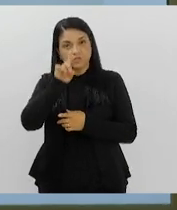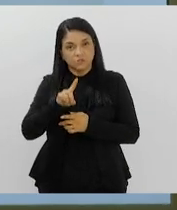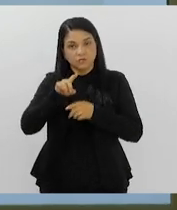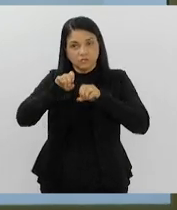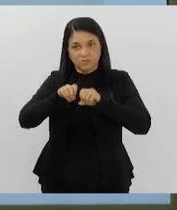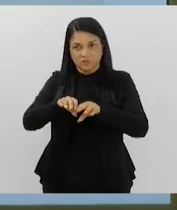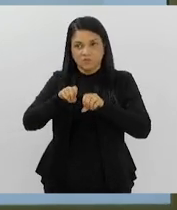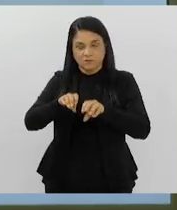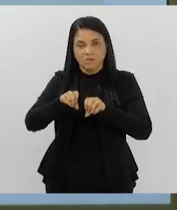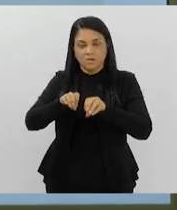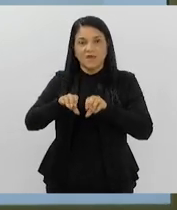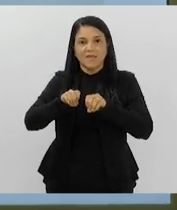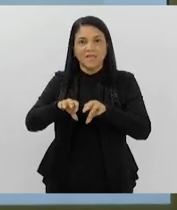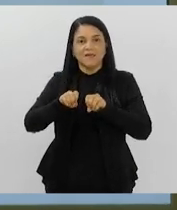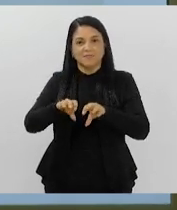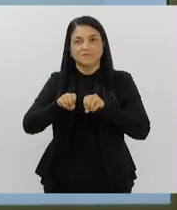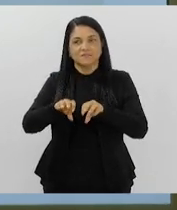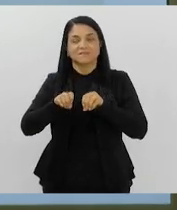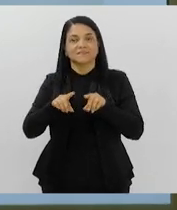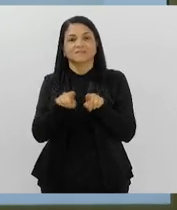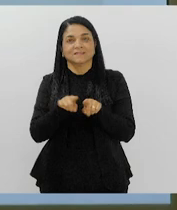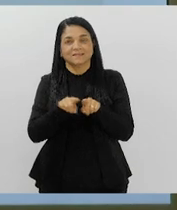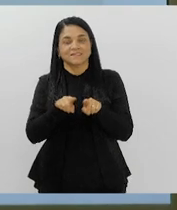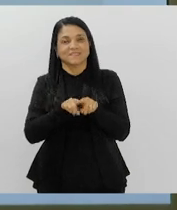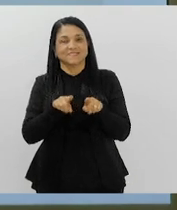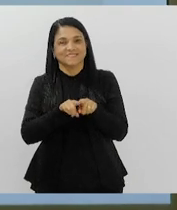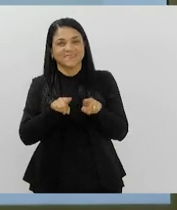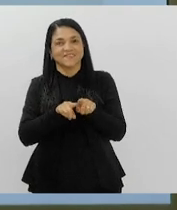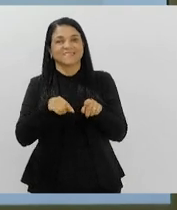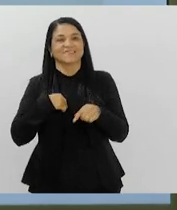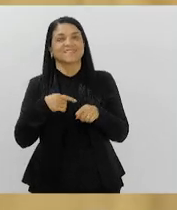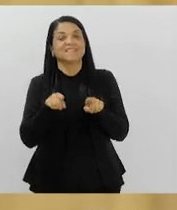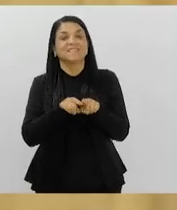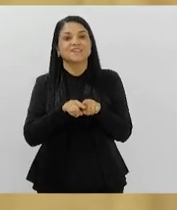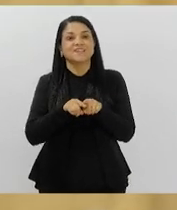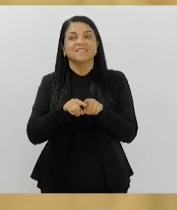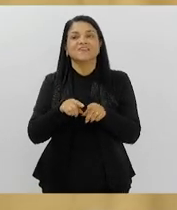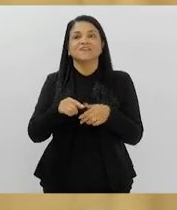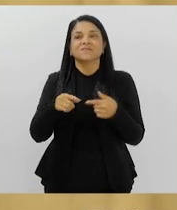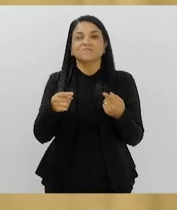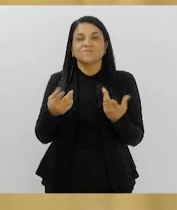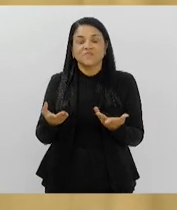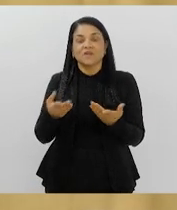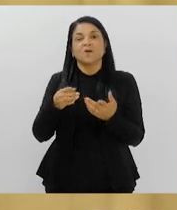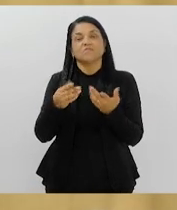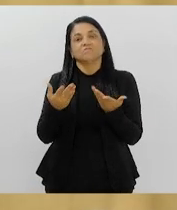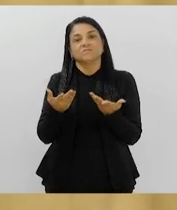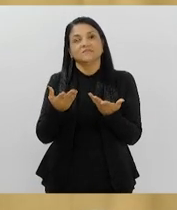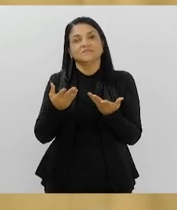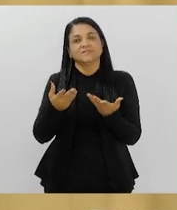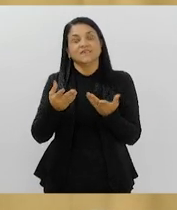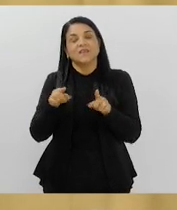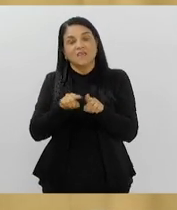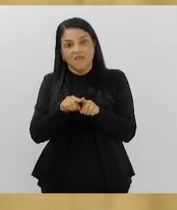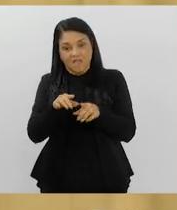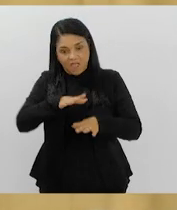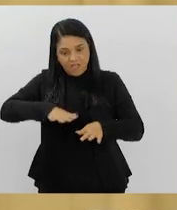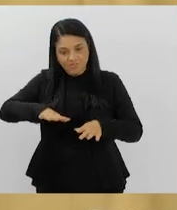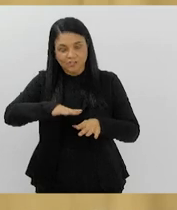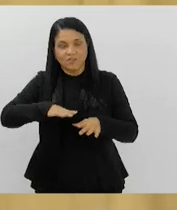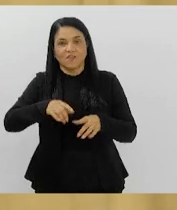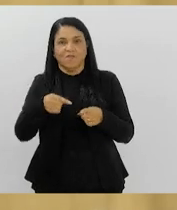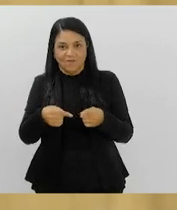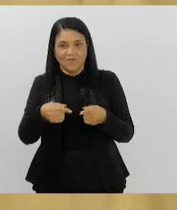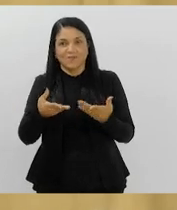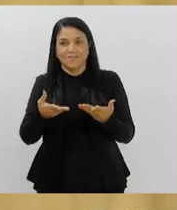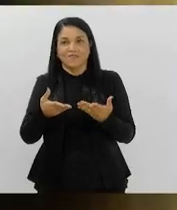que aí seriam as diretorias regionais, né, mais profissionais que atuam no Conviva, que a gente chama de equipe Conviva Regional. E